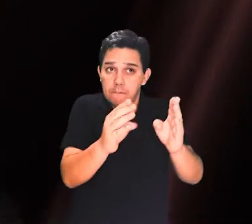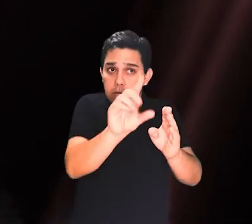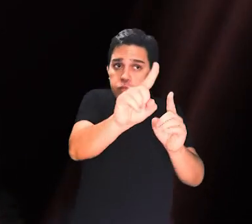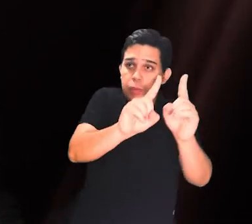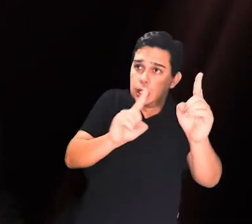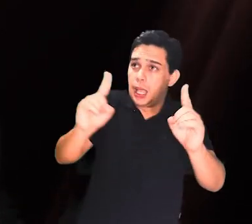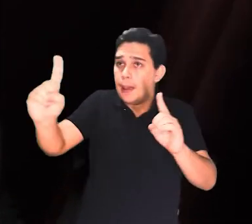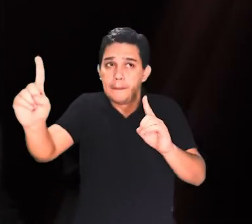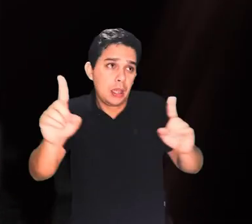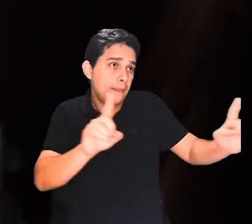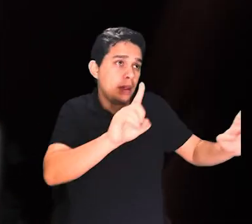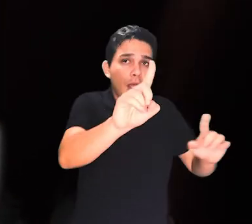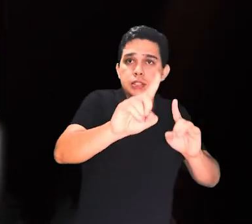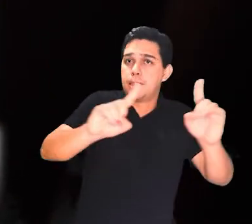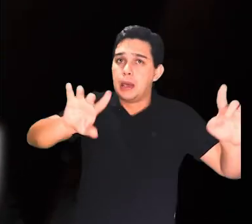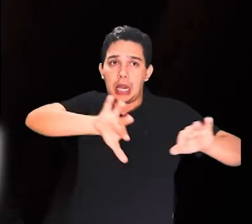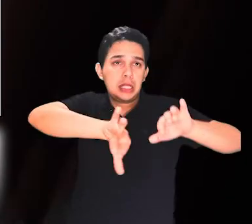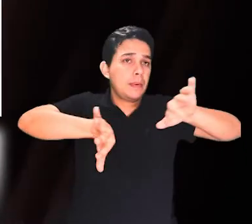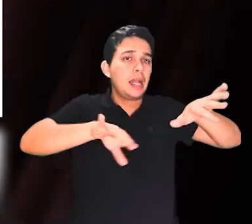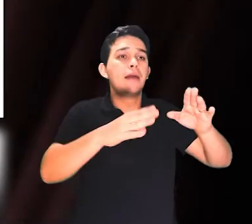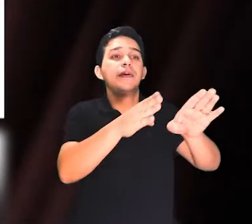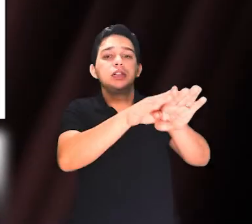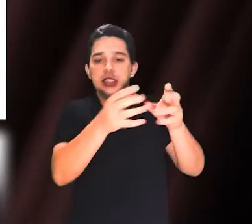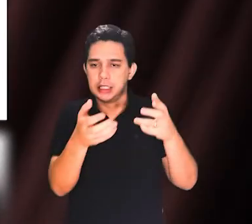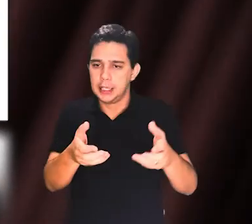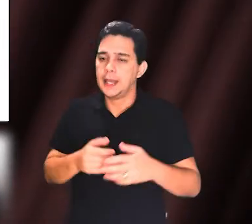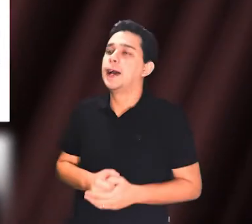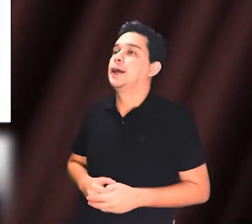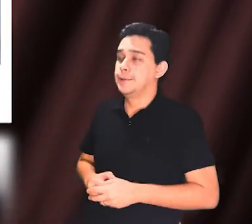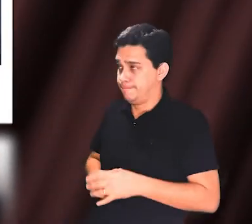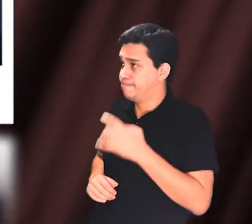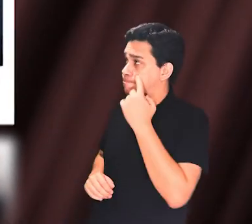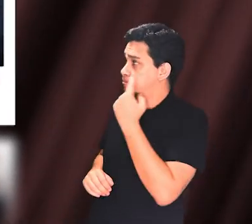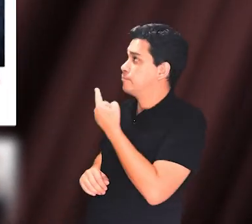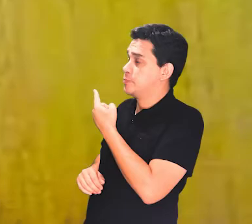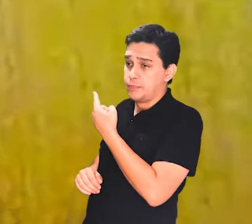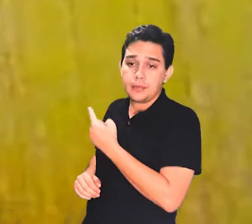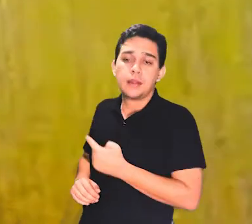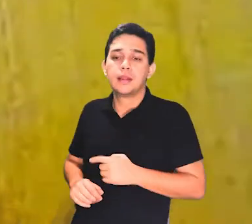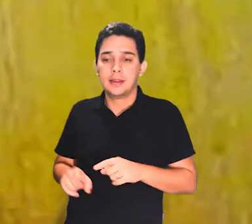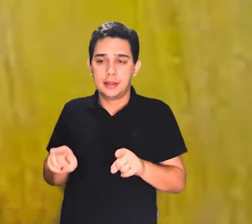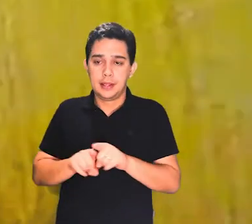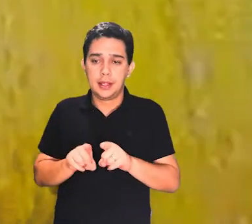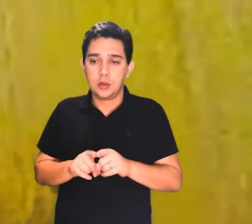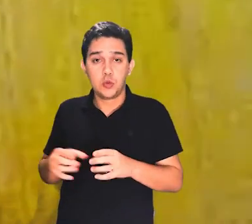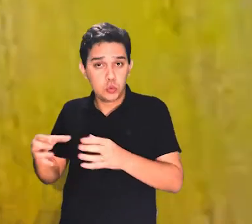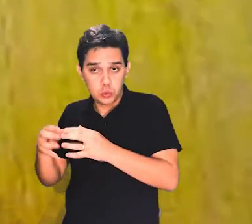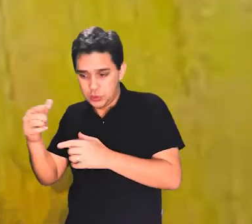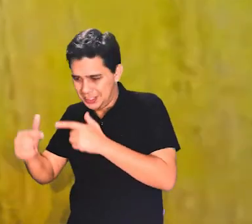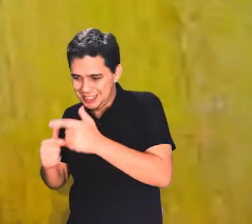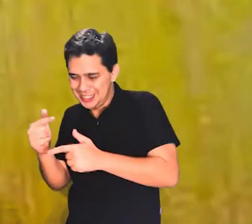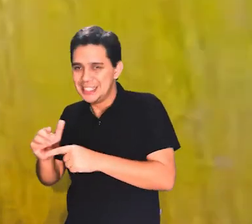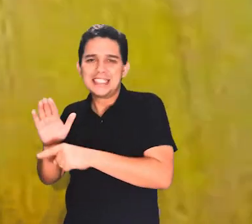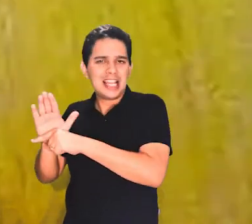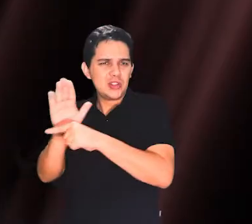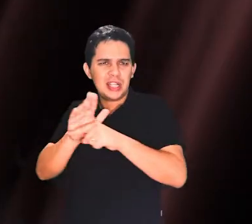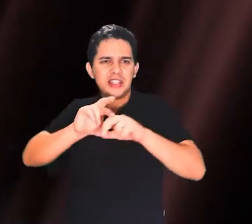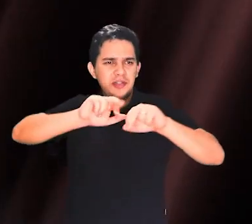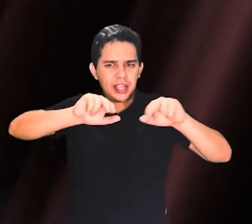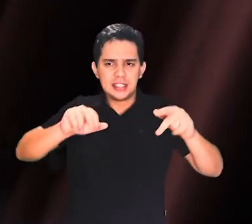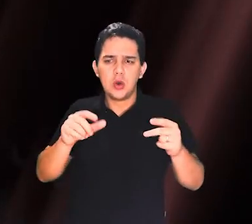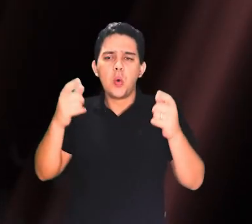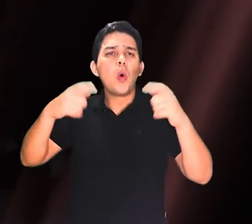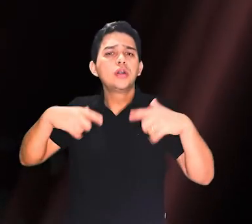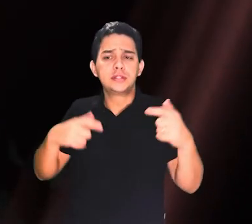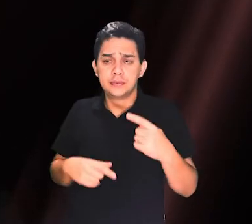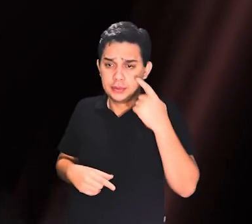Macabu, que vai ser também objeto dessa nossa força-tarefa. No Almir Madeira, que é